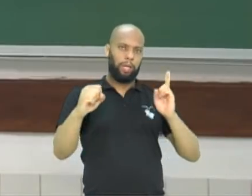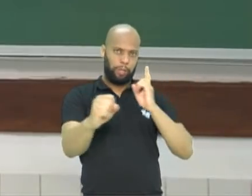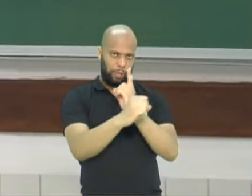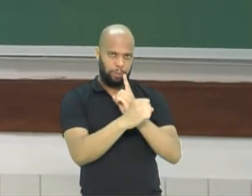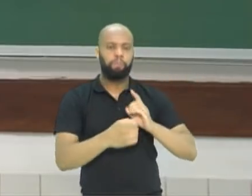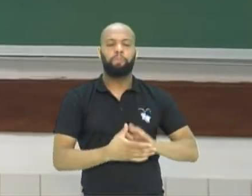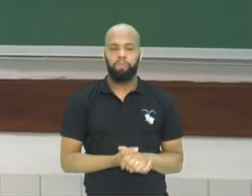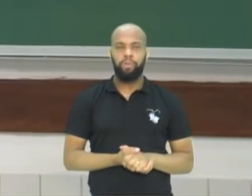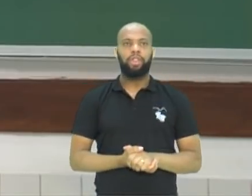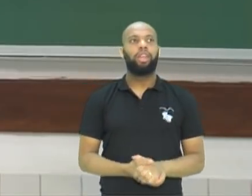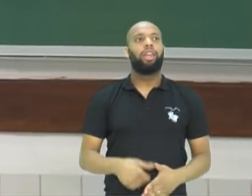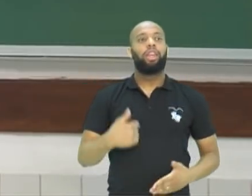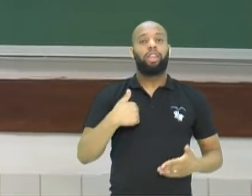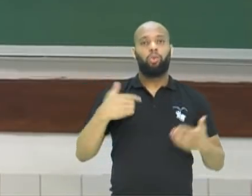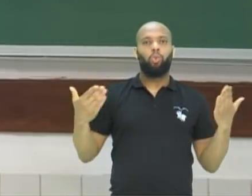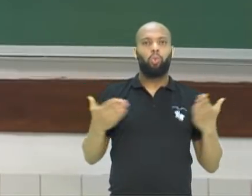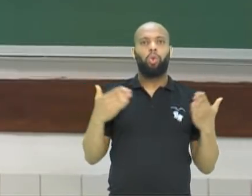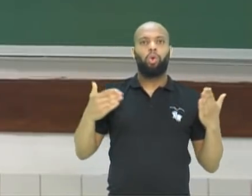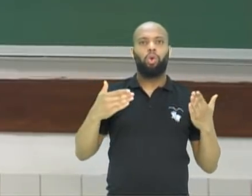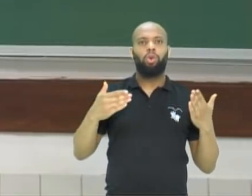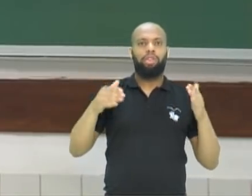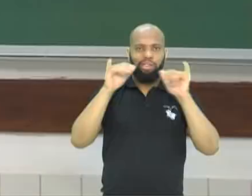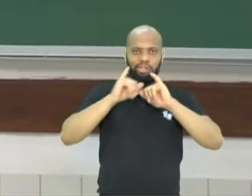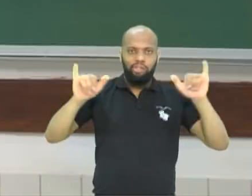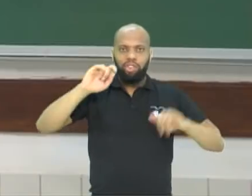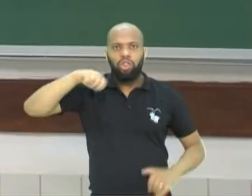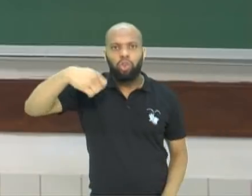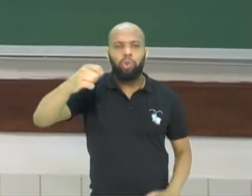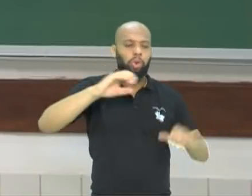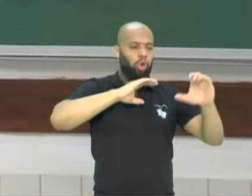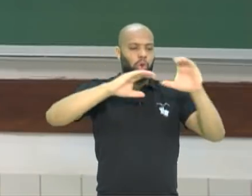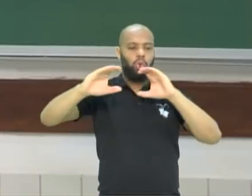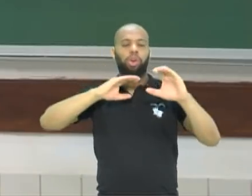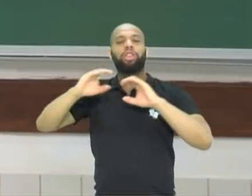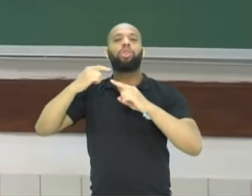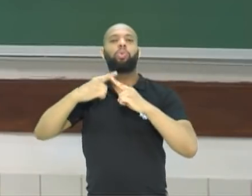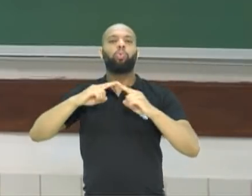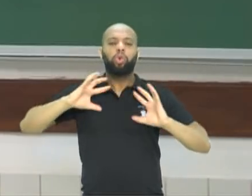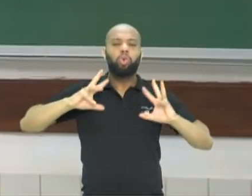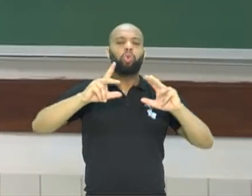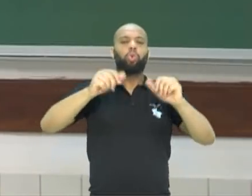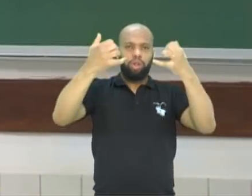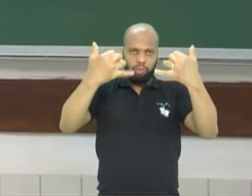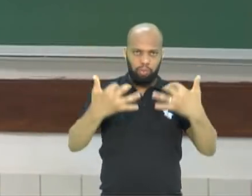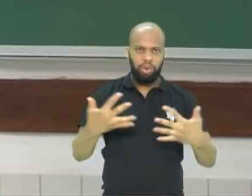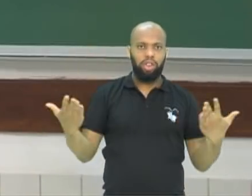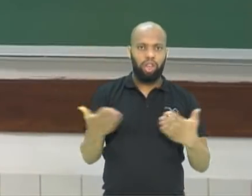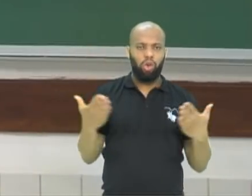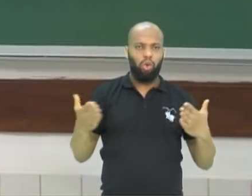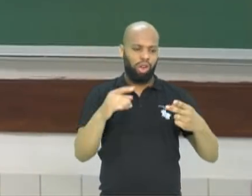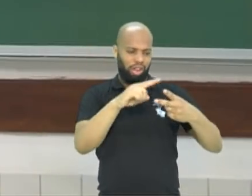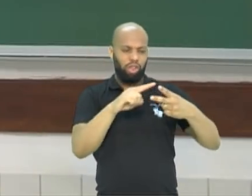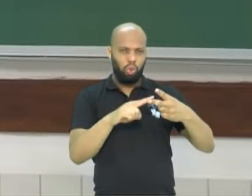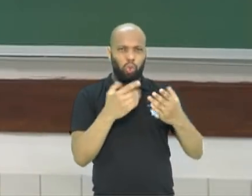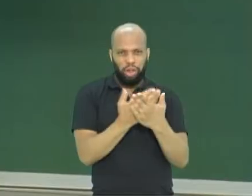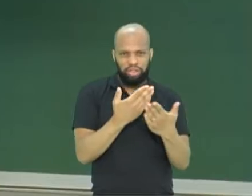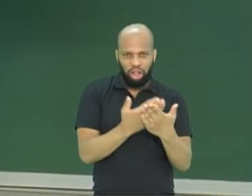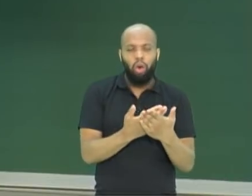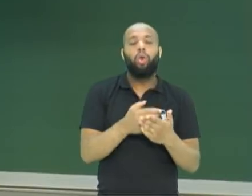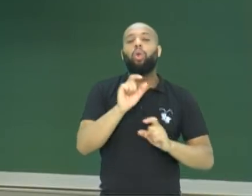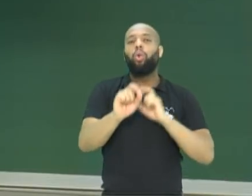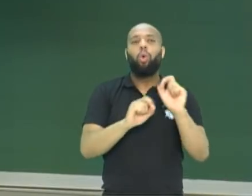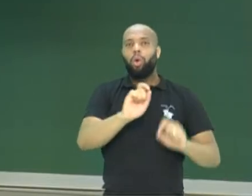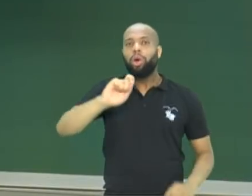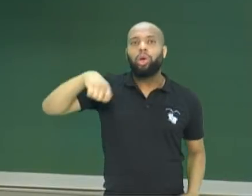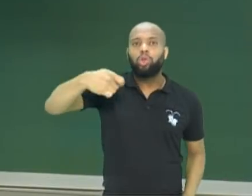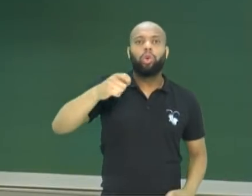pessoal, eu chamei a atenção da comunicação porque tudo que nós vamos falar nessas próximas 2 ou 3 aulas está relacionado